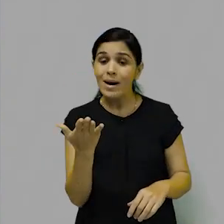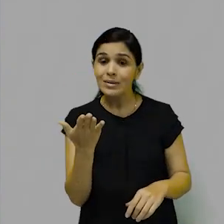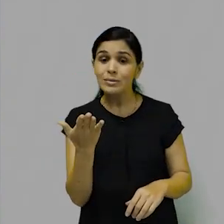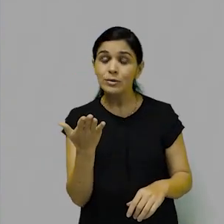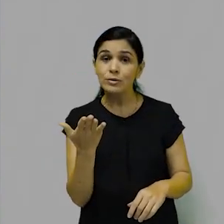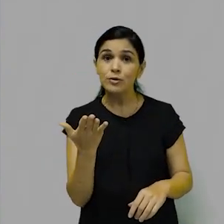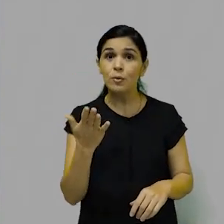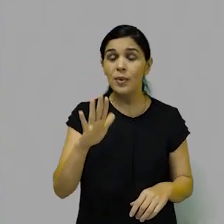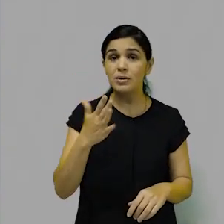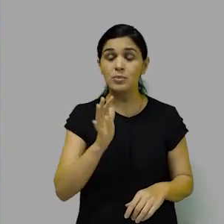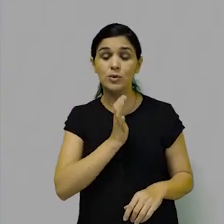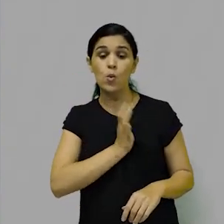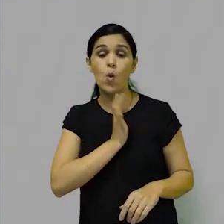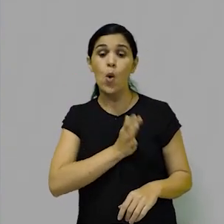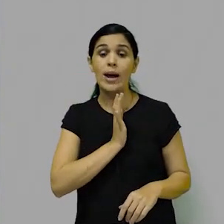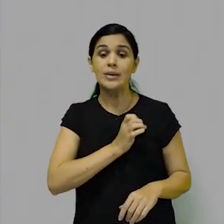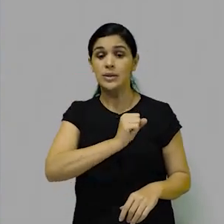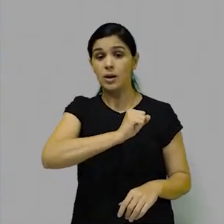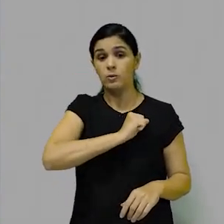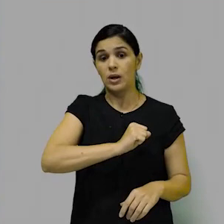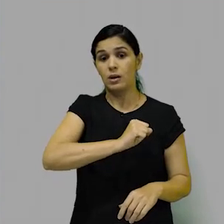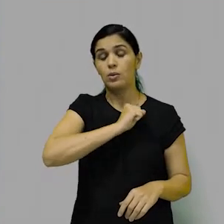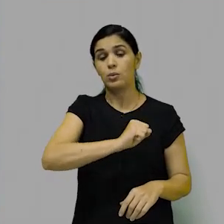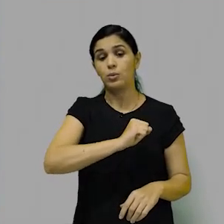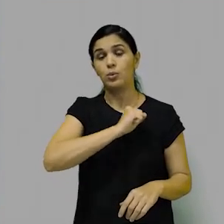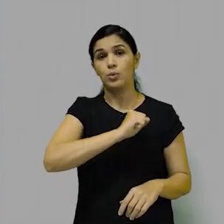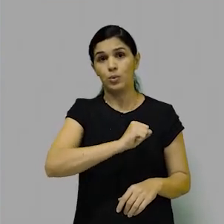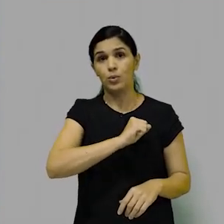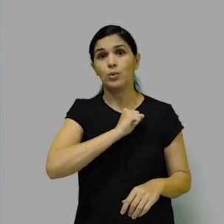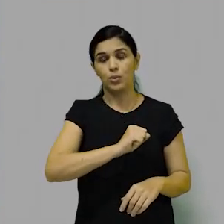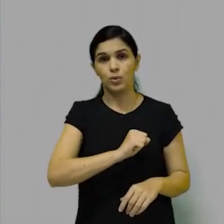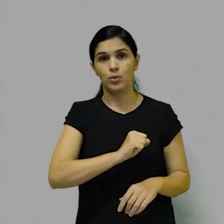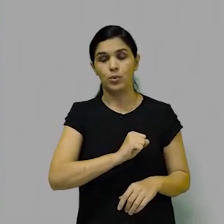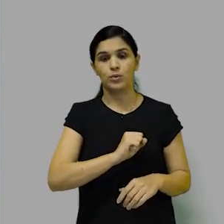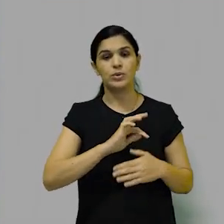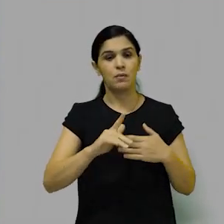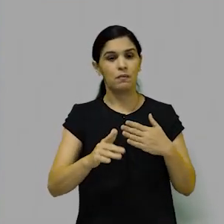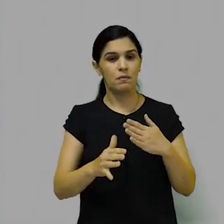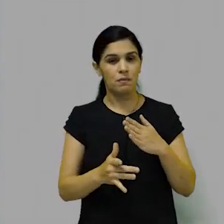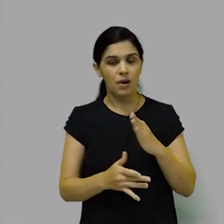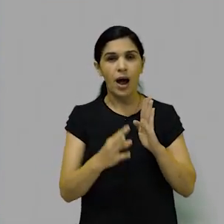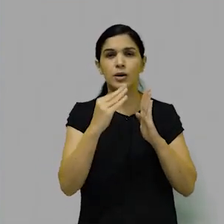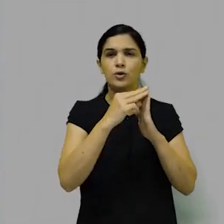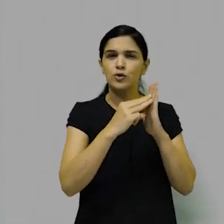está batendo ali após esse esforço. É um método que você pode utilizar.